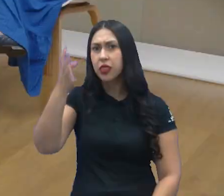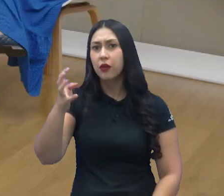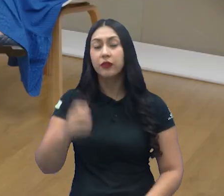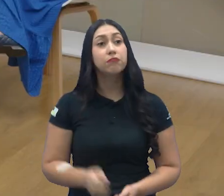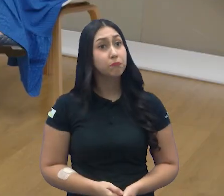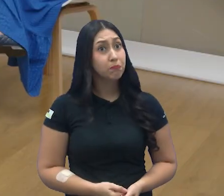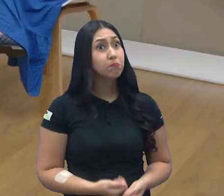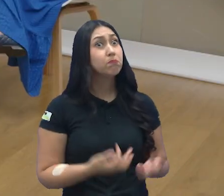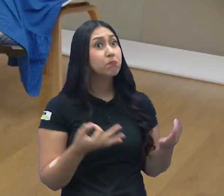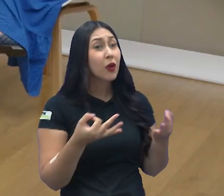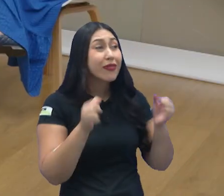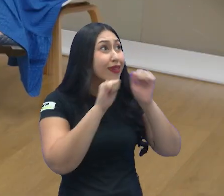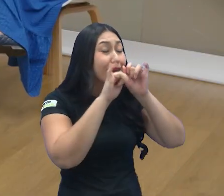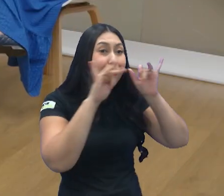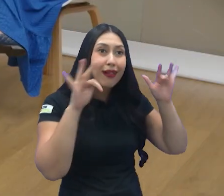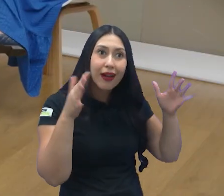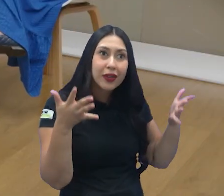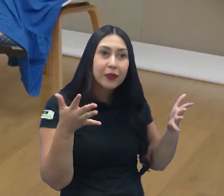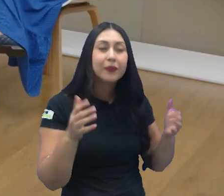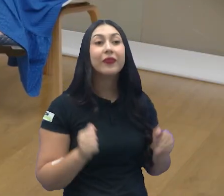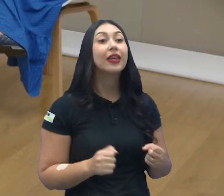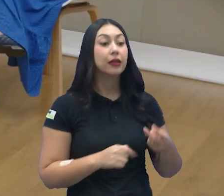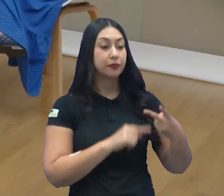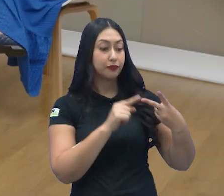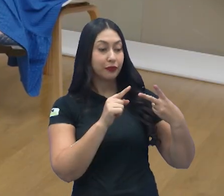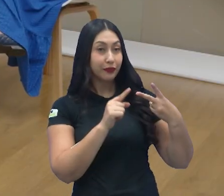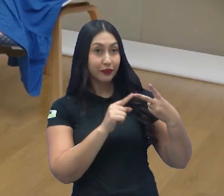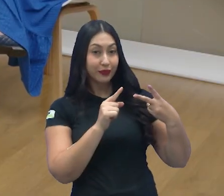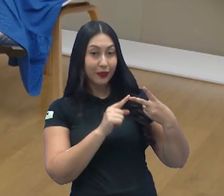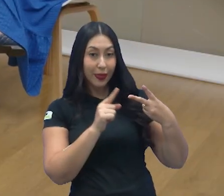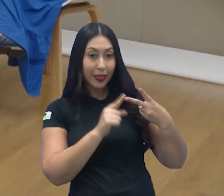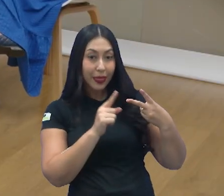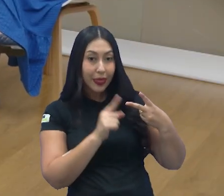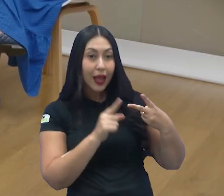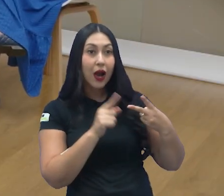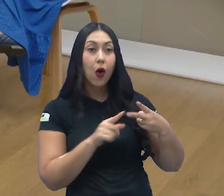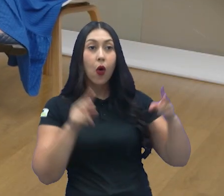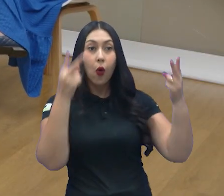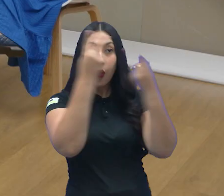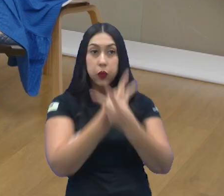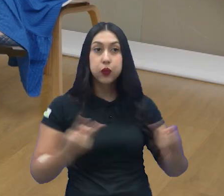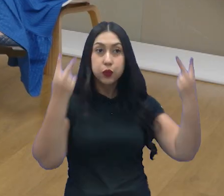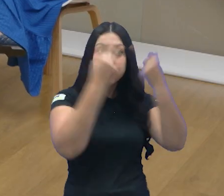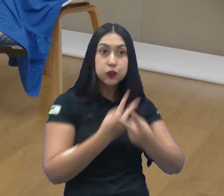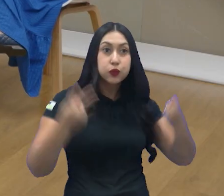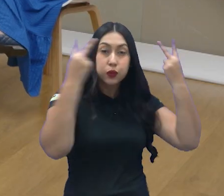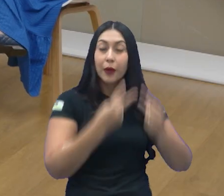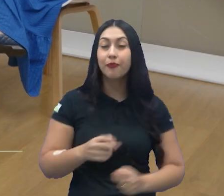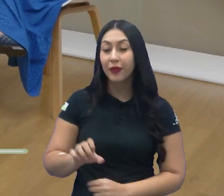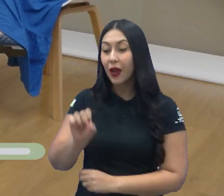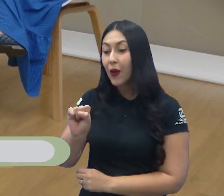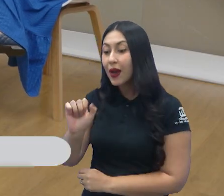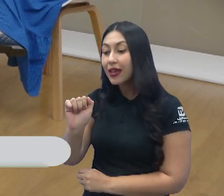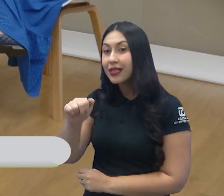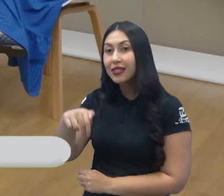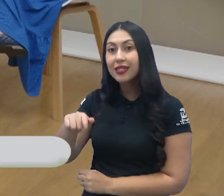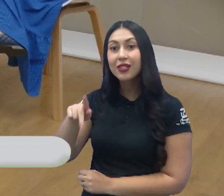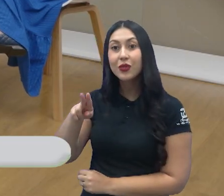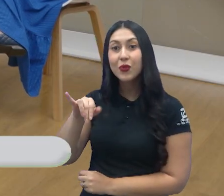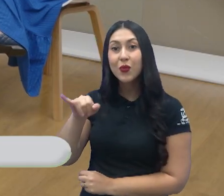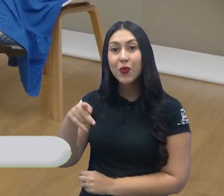ficou muito claro. E as características do sanguíneo? O sanguíneo a gente pode comparar a uma